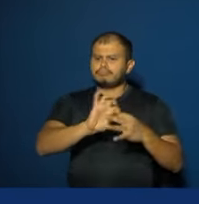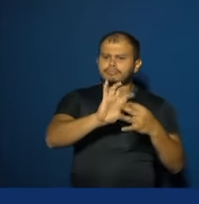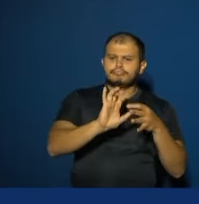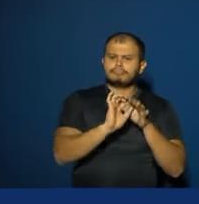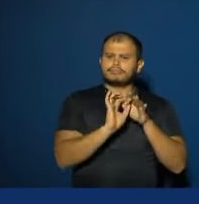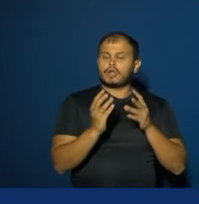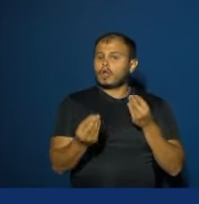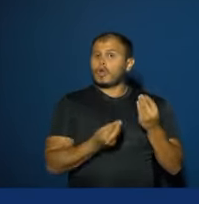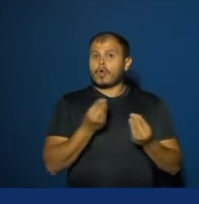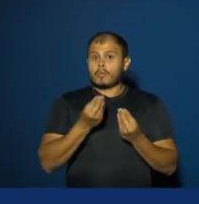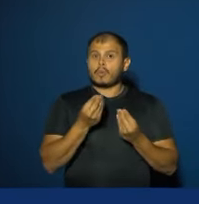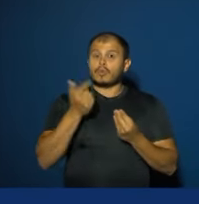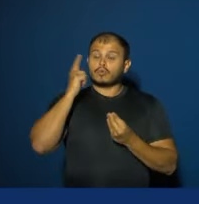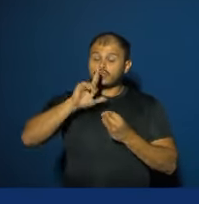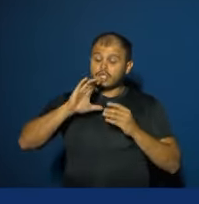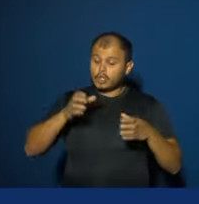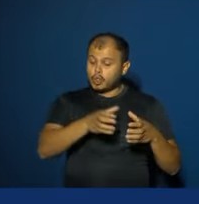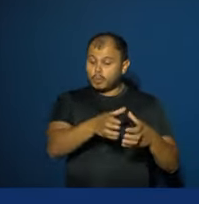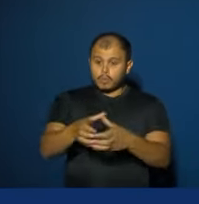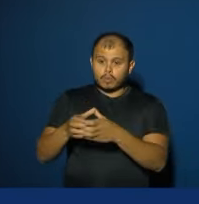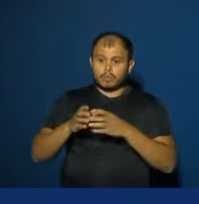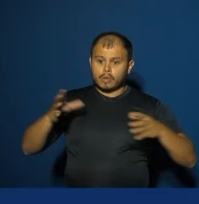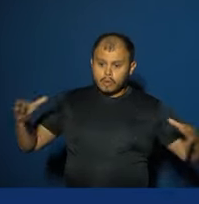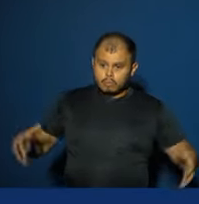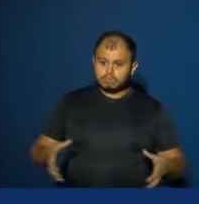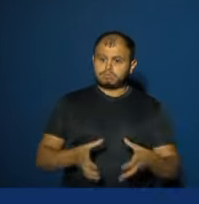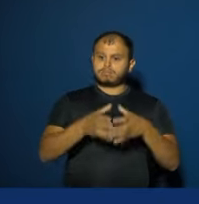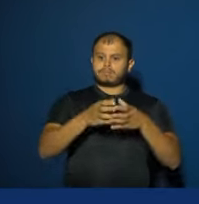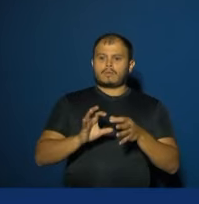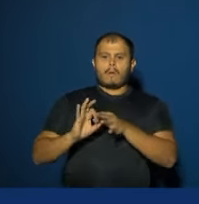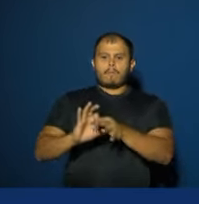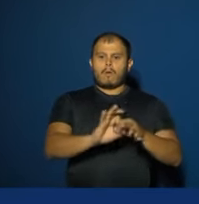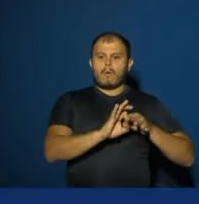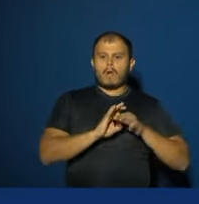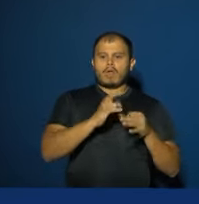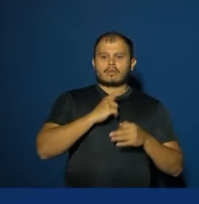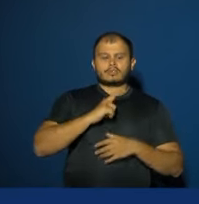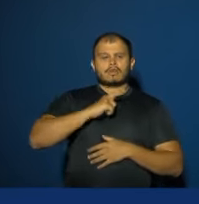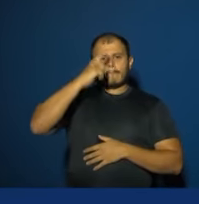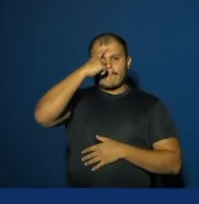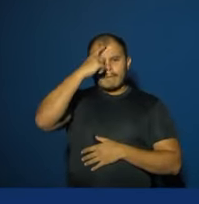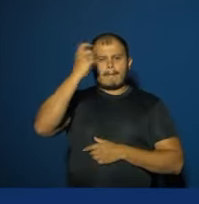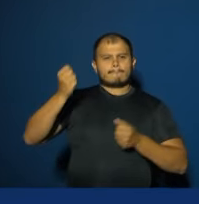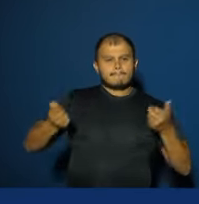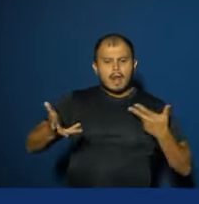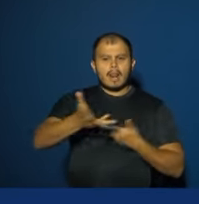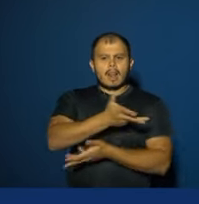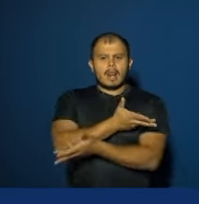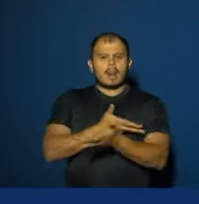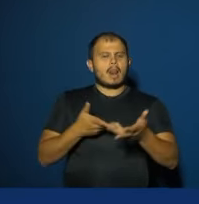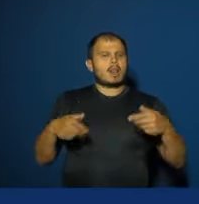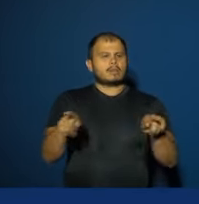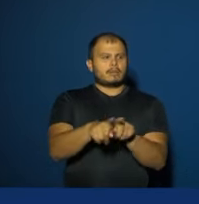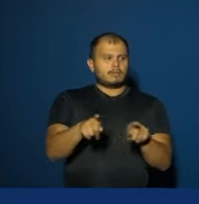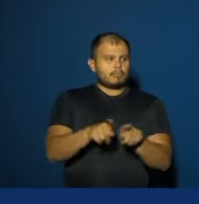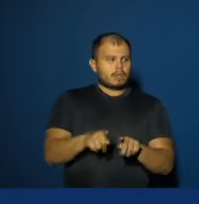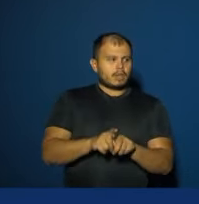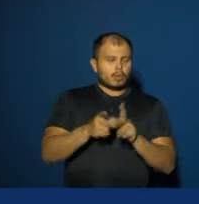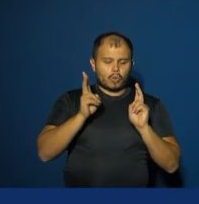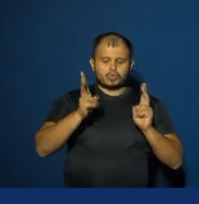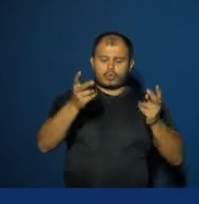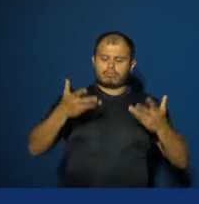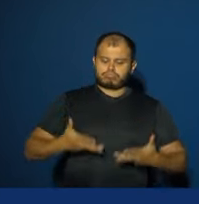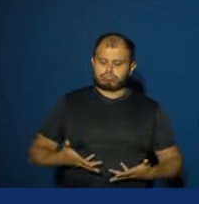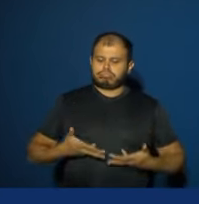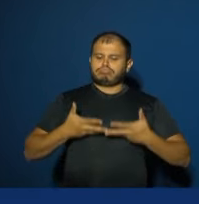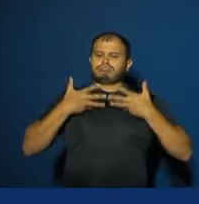conseguir juntar os times para poder fazer ter as ideias mas concretizar elas e e e manter o espírito e Guatemi